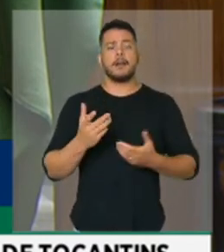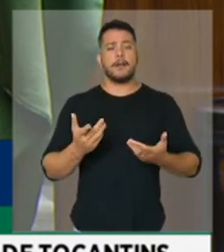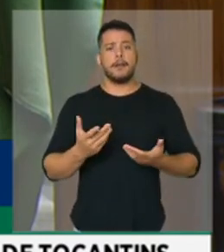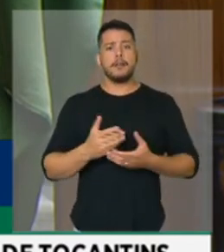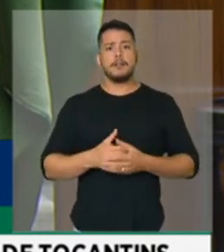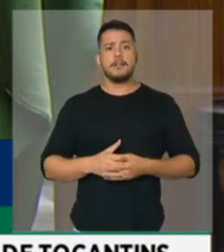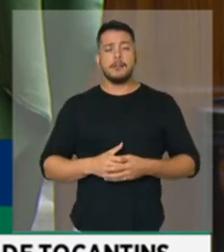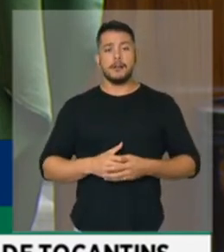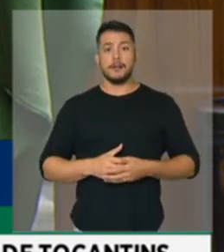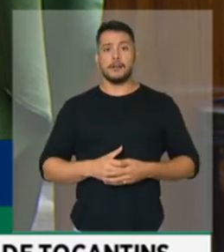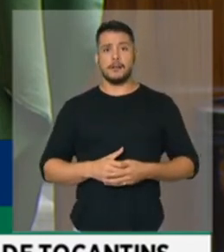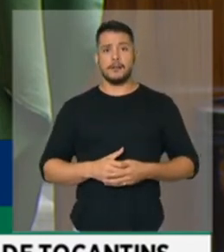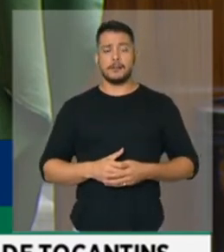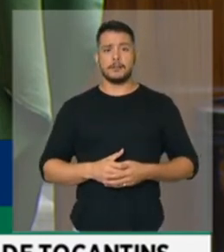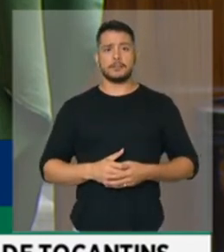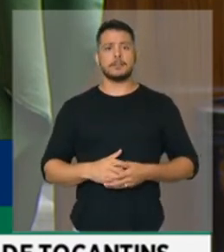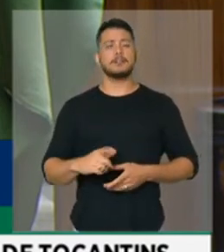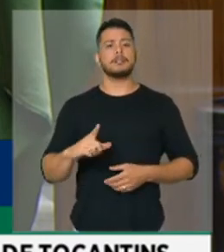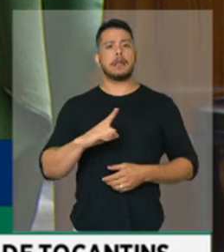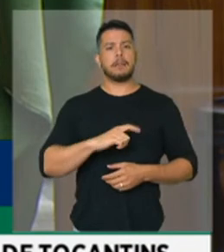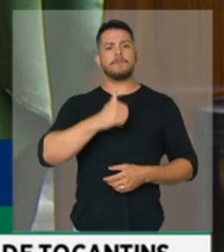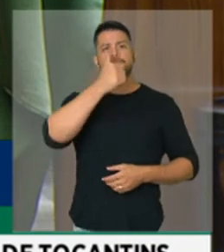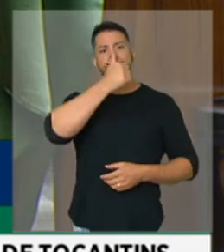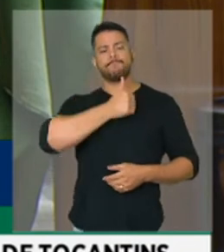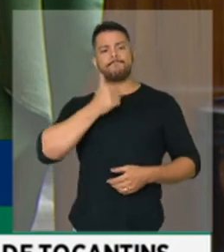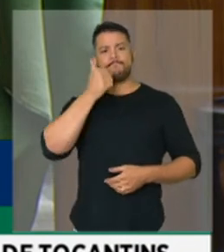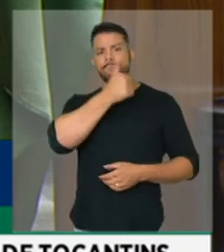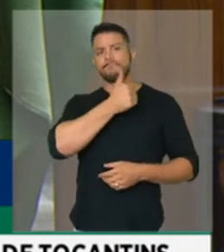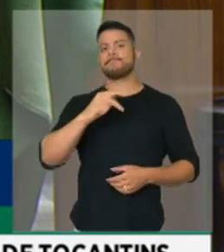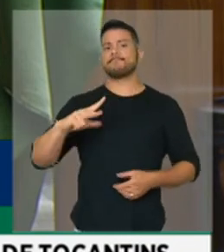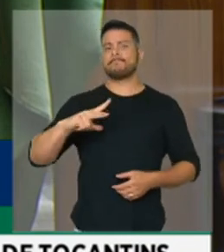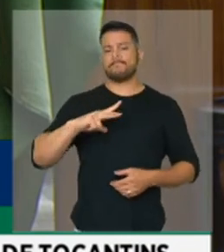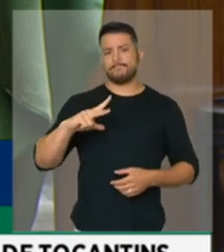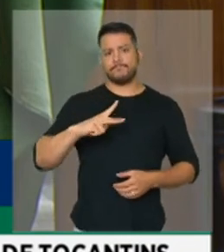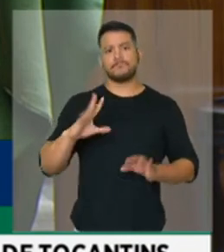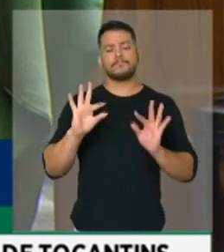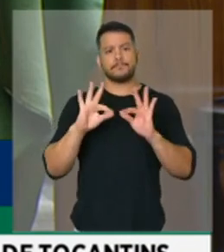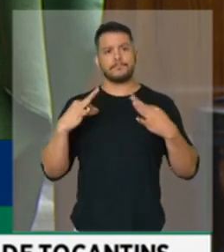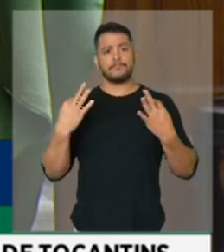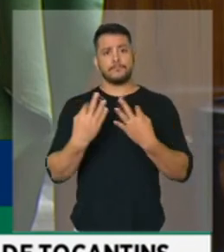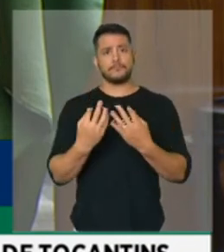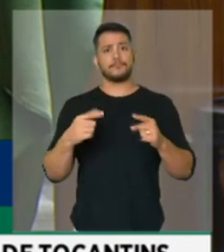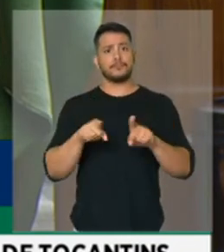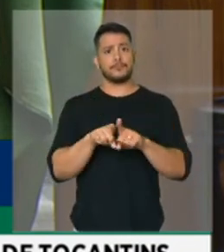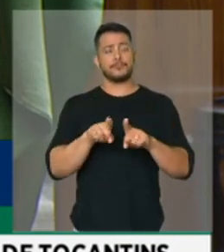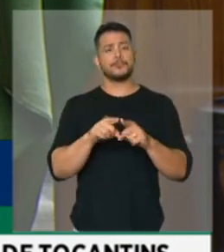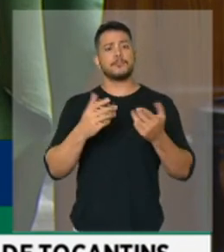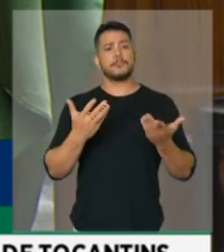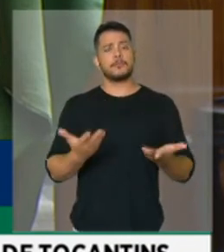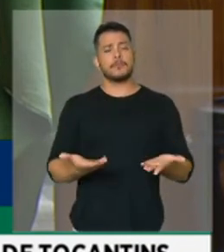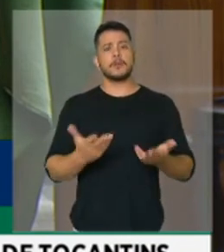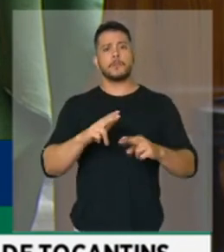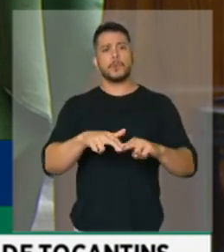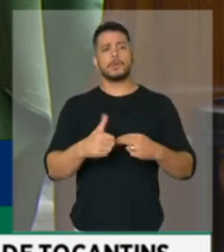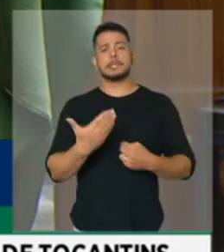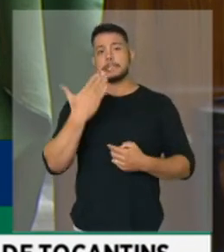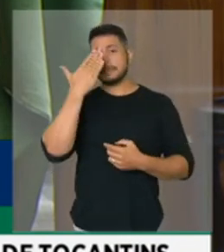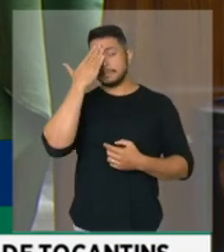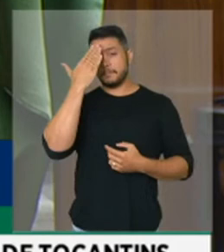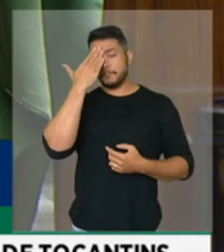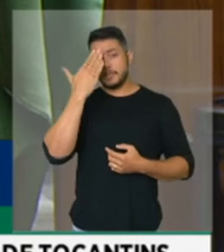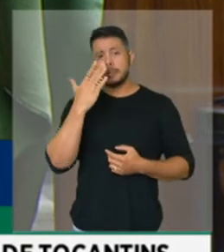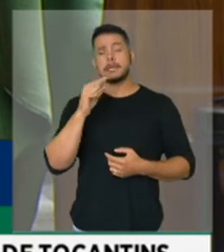o fizeram mediante sacrifício pessoal e de seus familiares, consideradas as severas condições a que foram submetidos